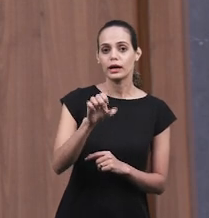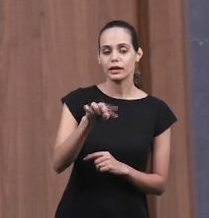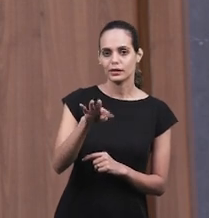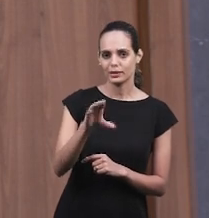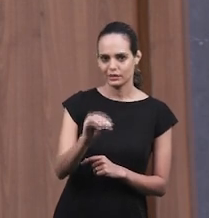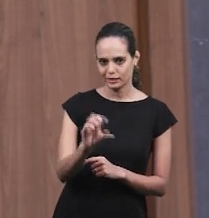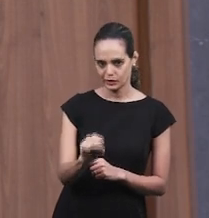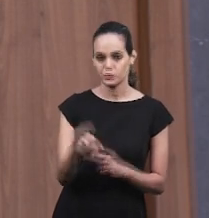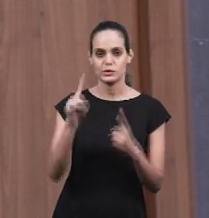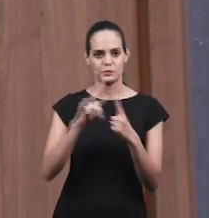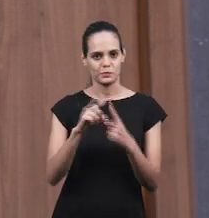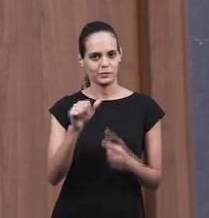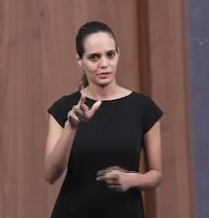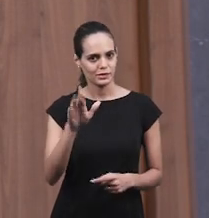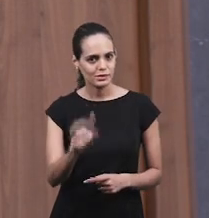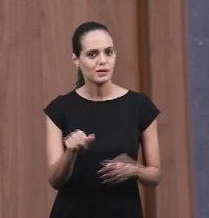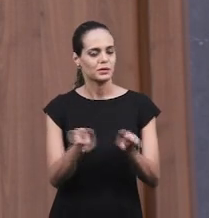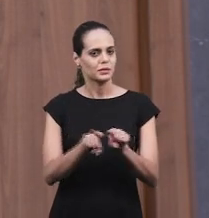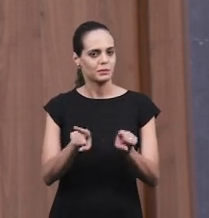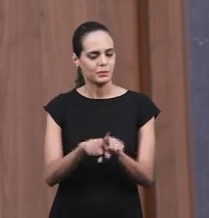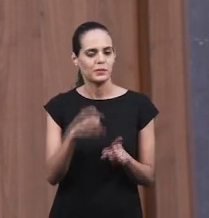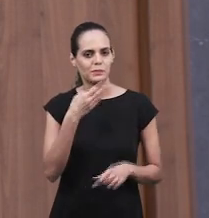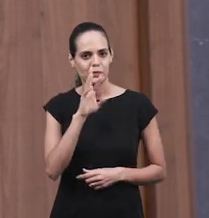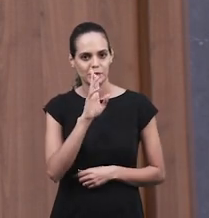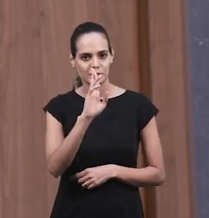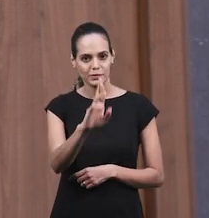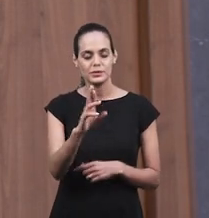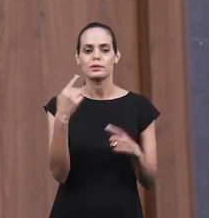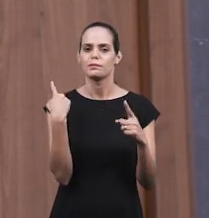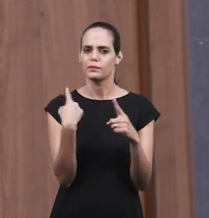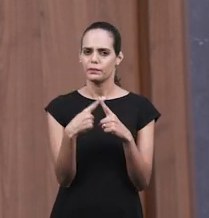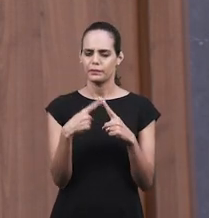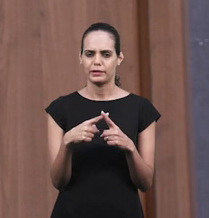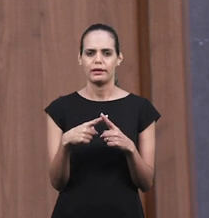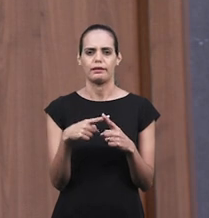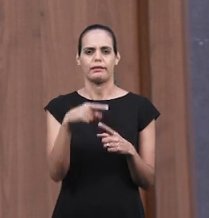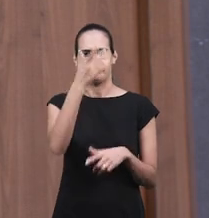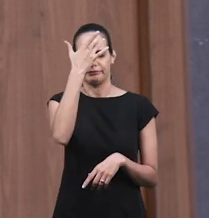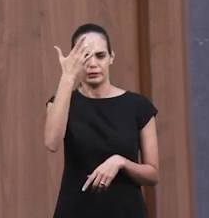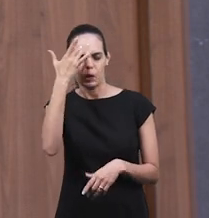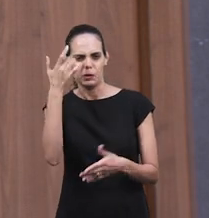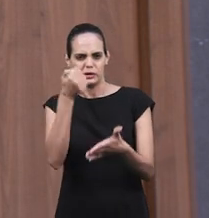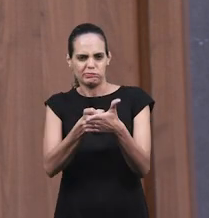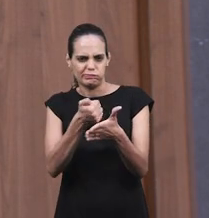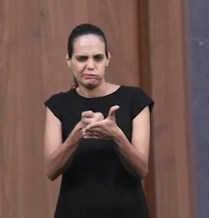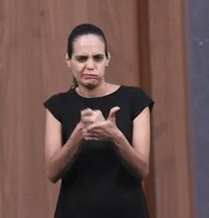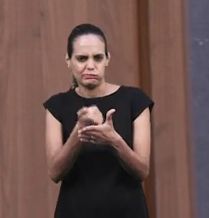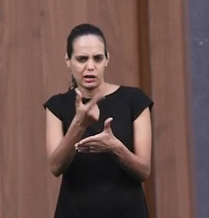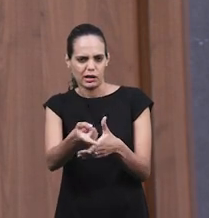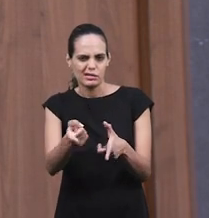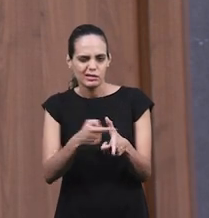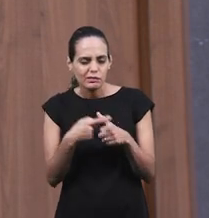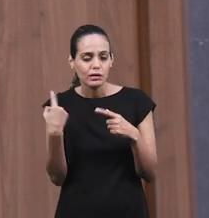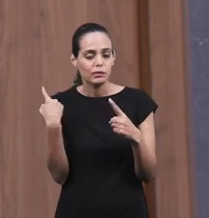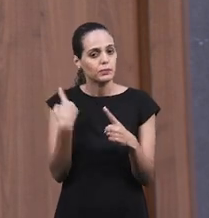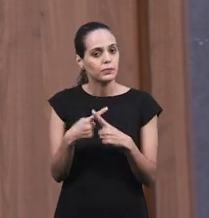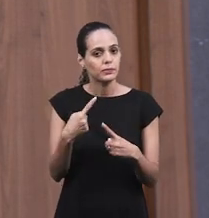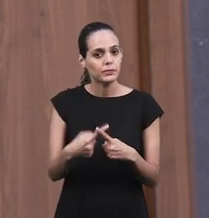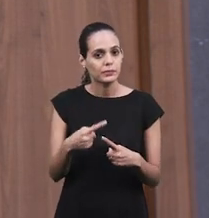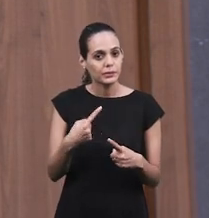Sara, a paz do Senhor para você também, porque o maior devedor foi mesmo o credor incompassivo. Por quê? Porque ele